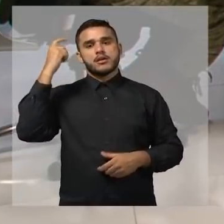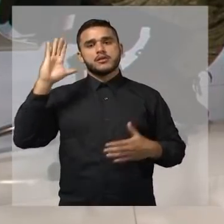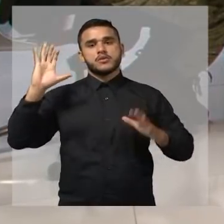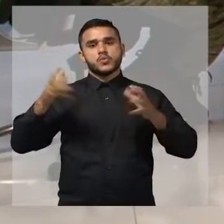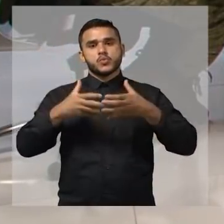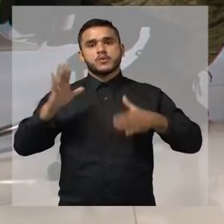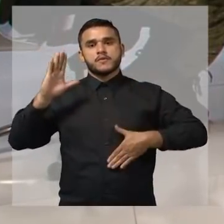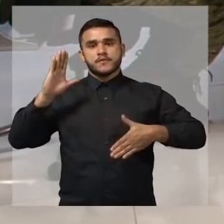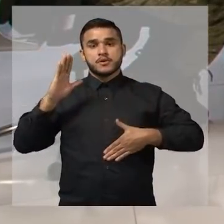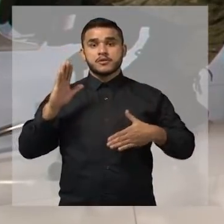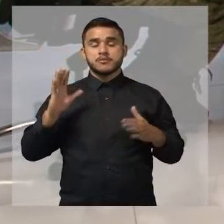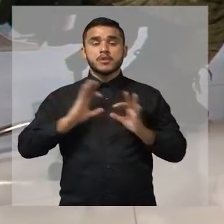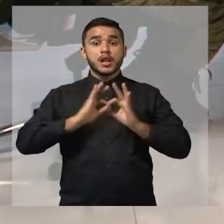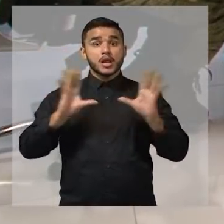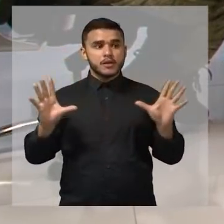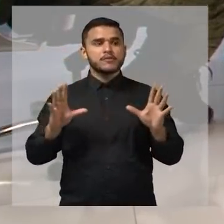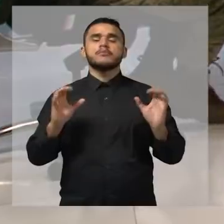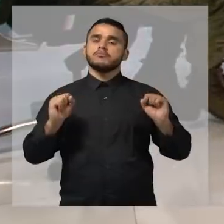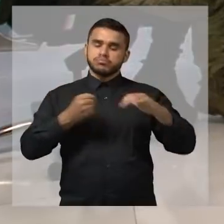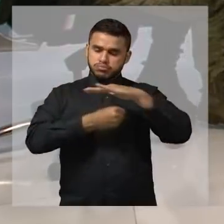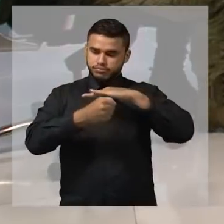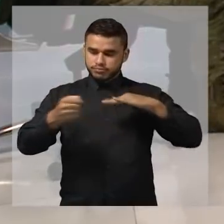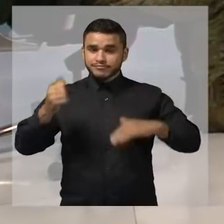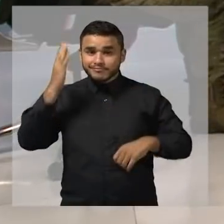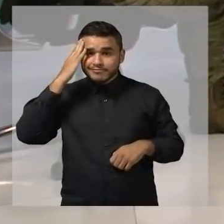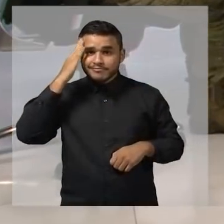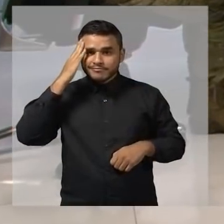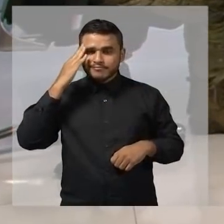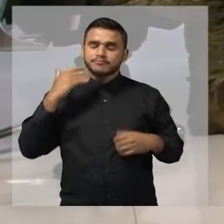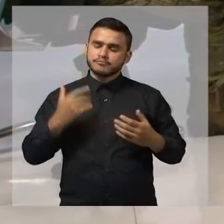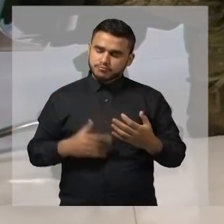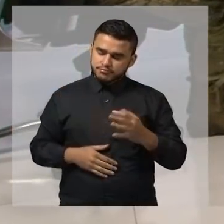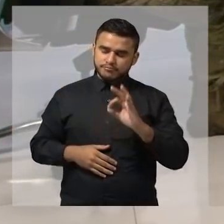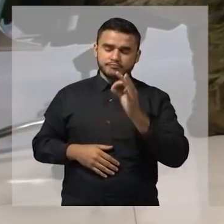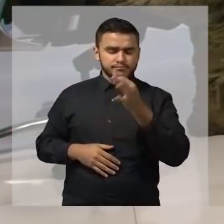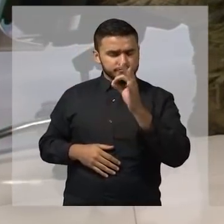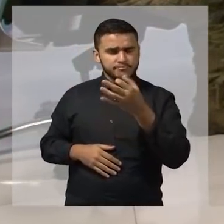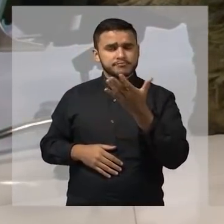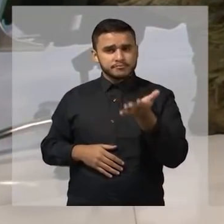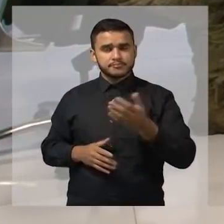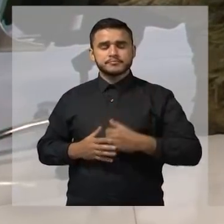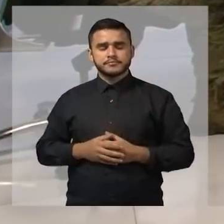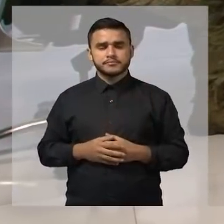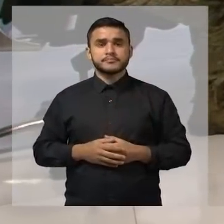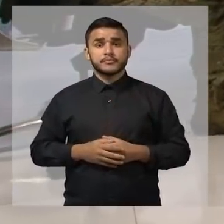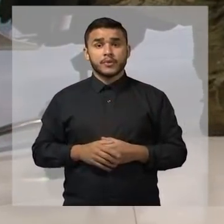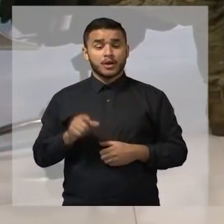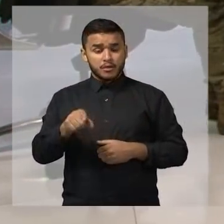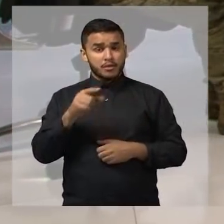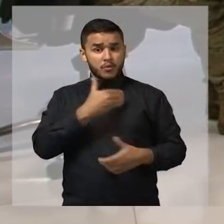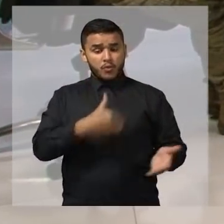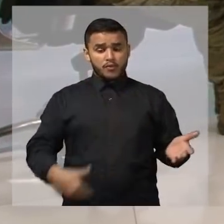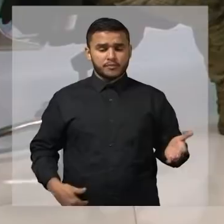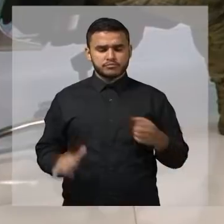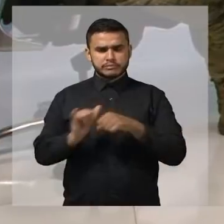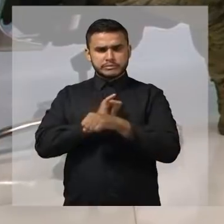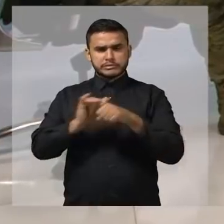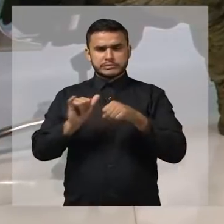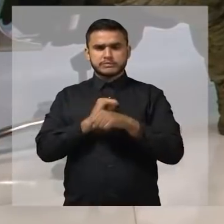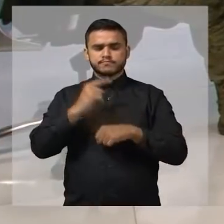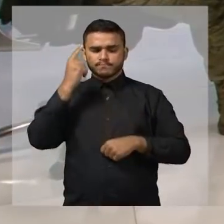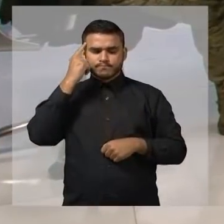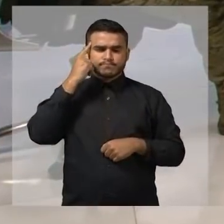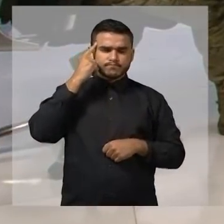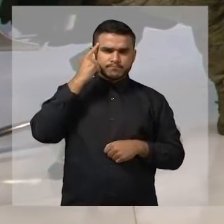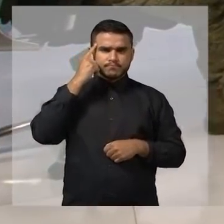Do sistema. Então, quer dizer, a legislação aqui do Rio Grande do Norte, os atos do governador, ele é bem pensado e bem direcionado para